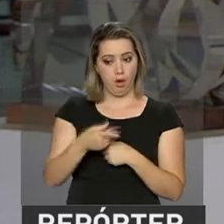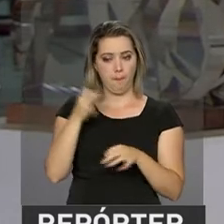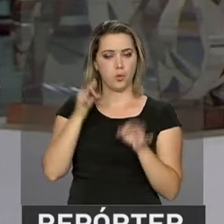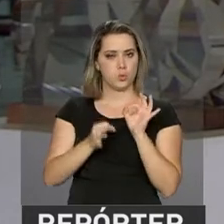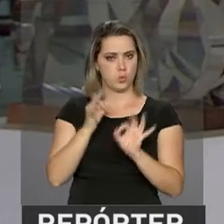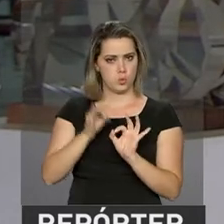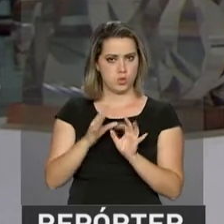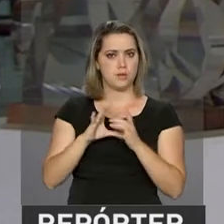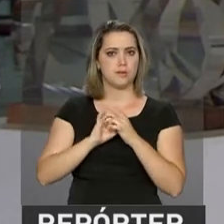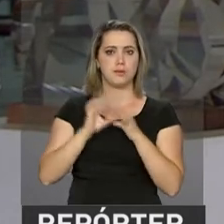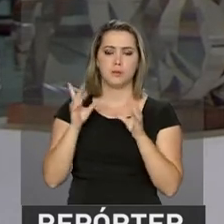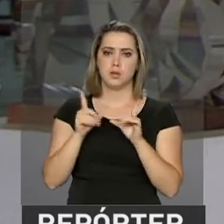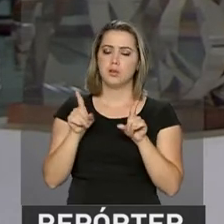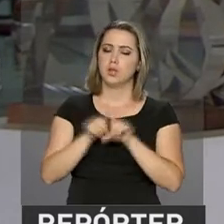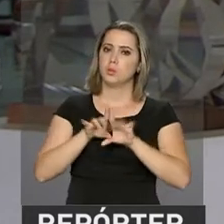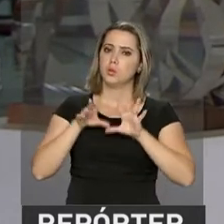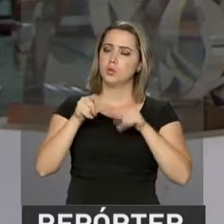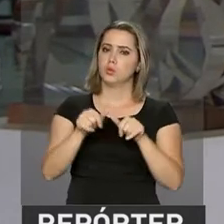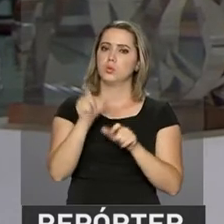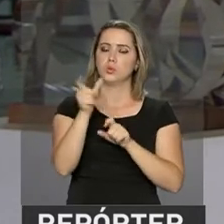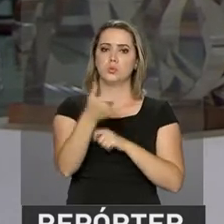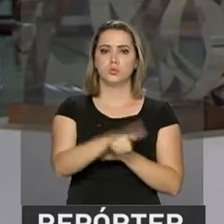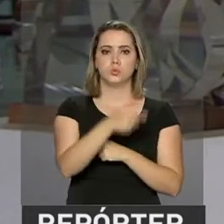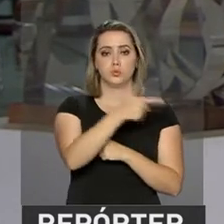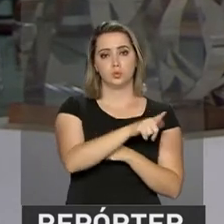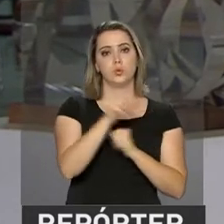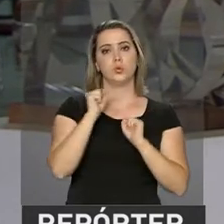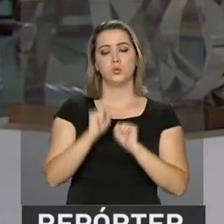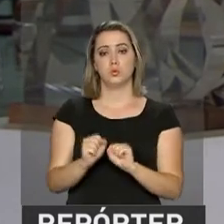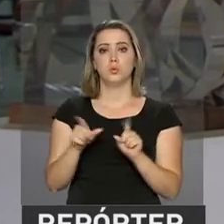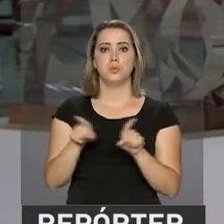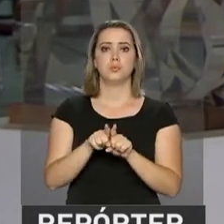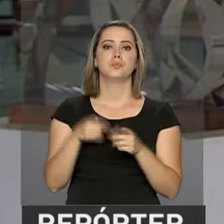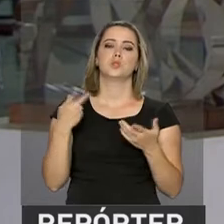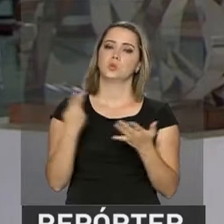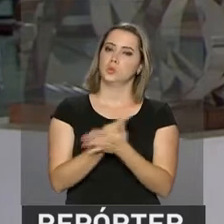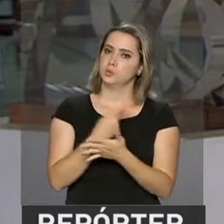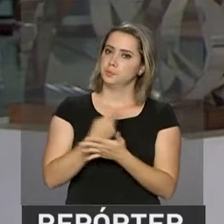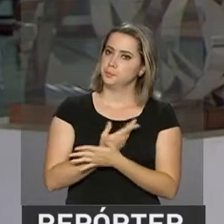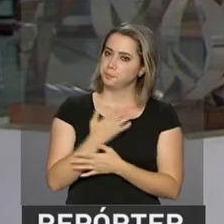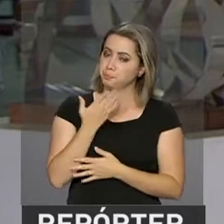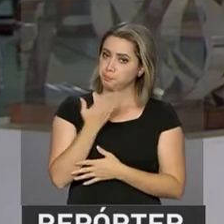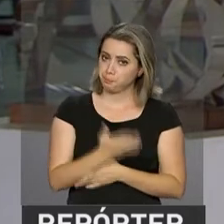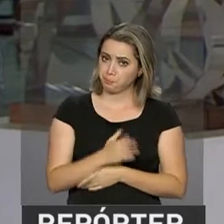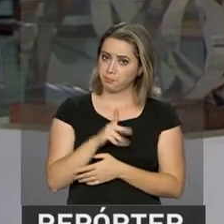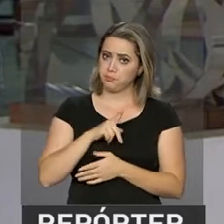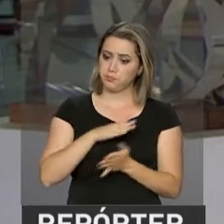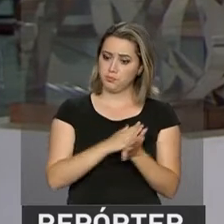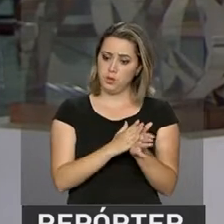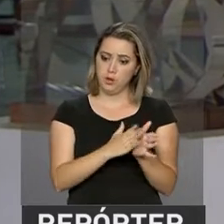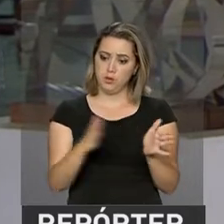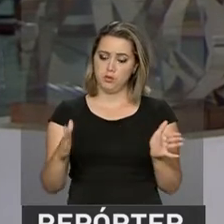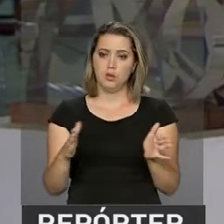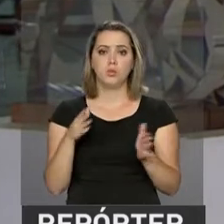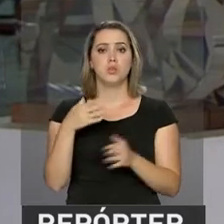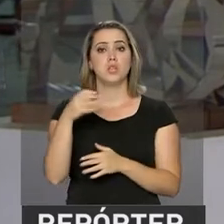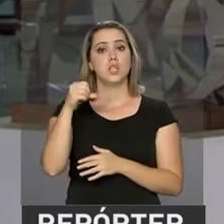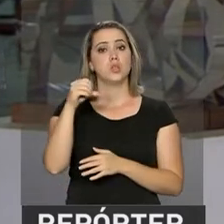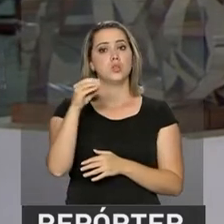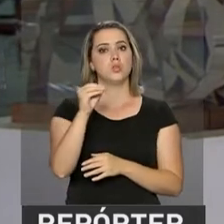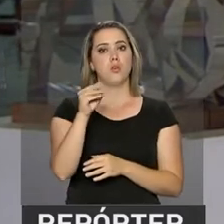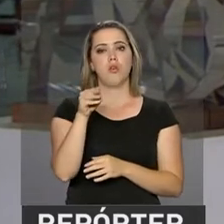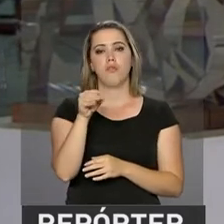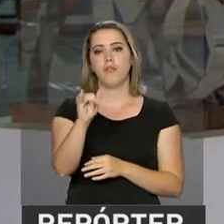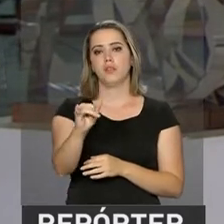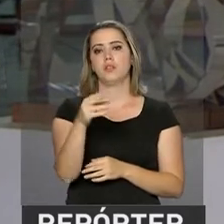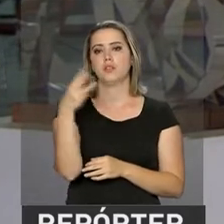para este fim se tornam insatisfatórios. A infiltração terá um prazo de duração máximo de 90